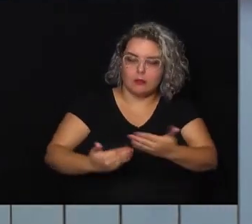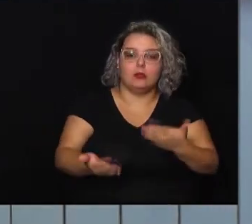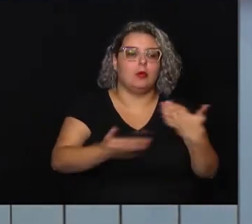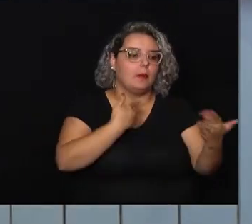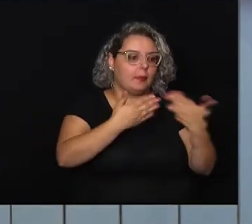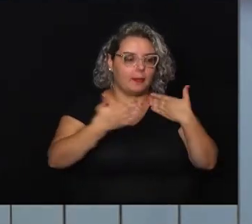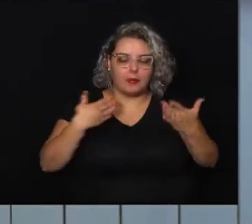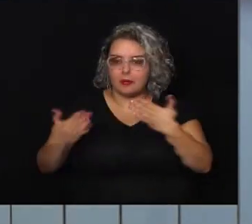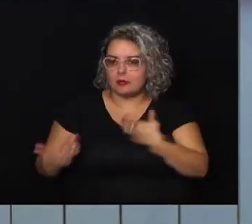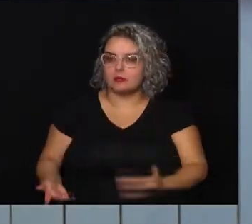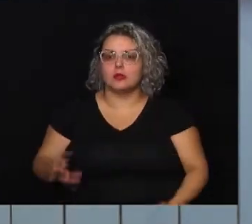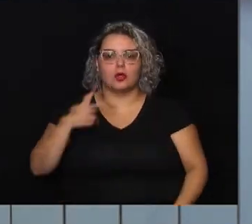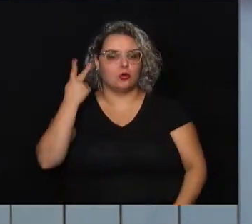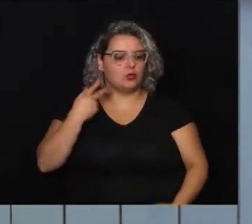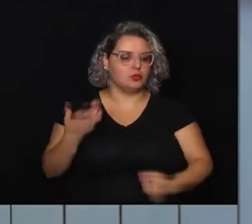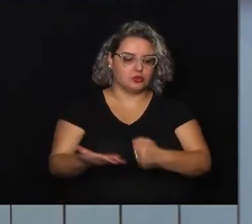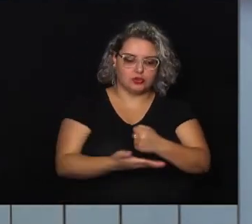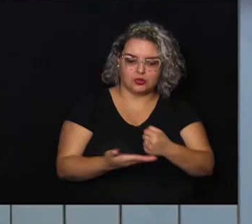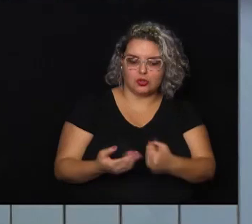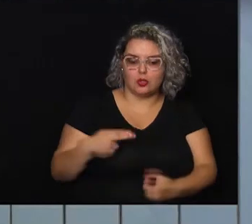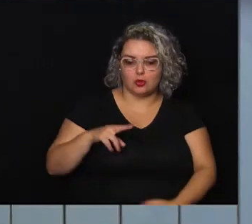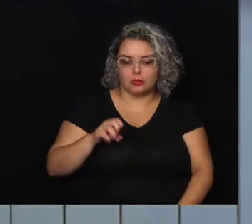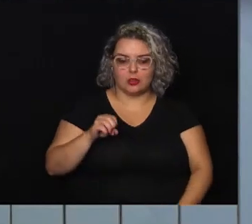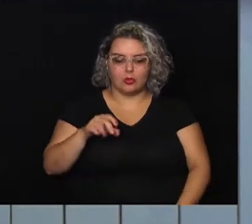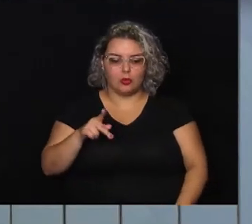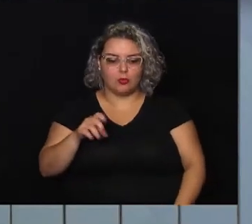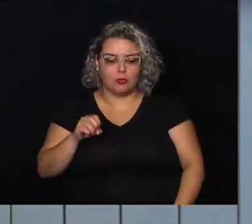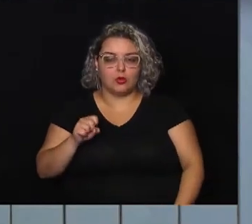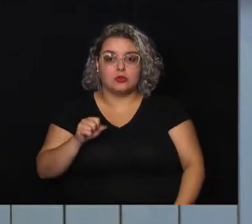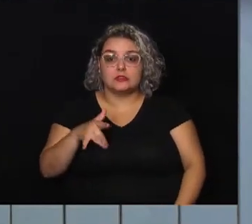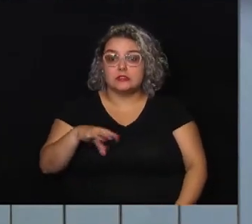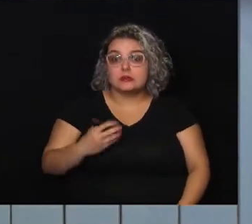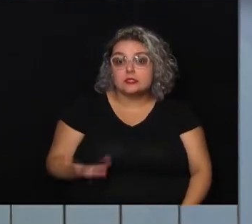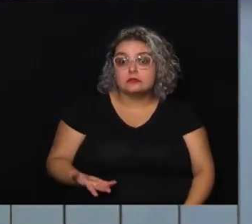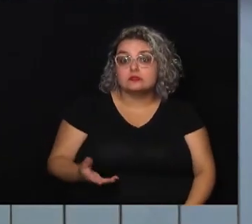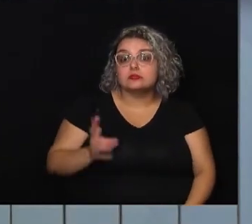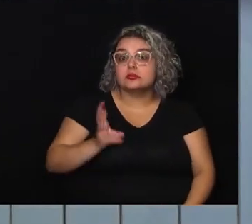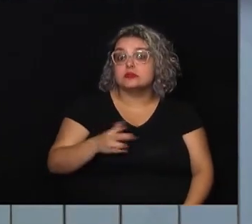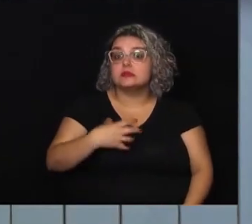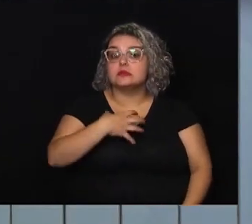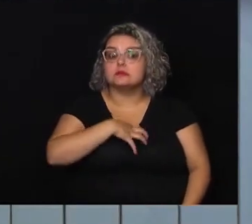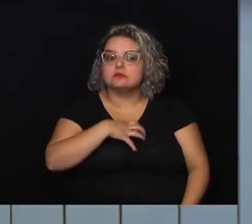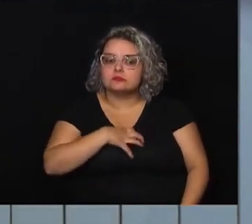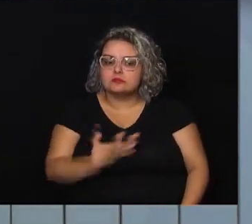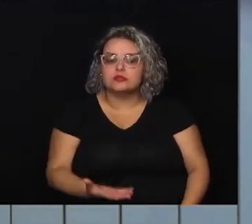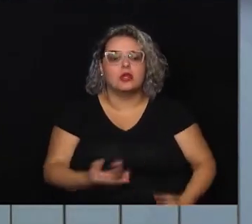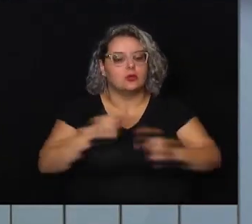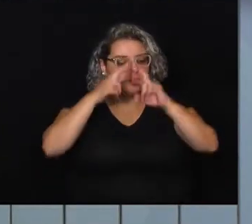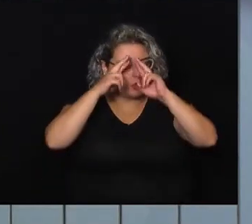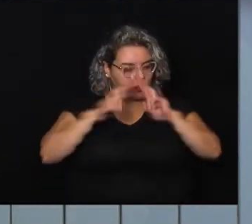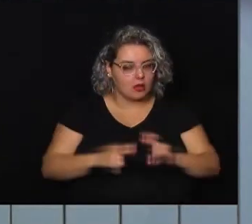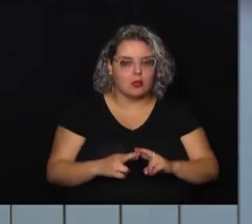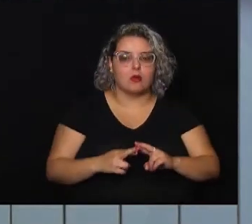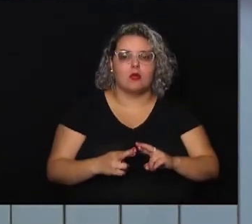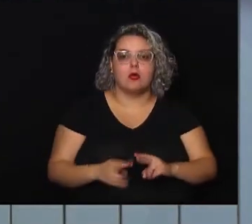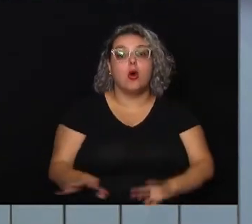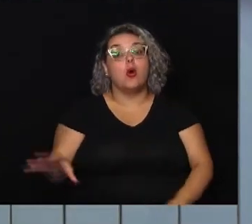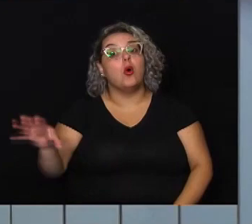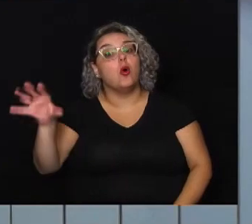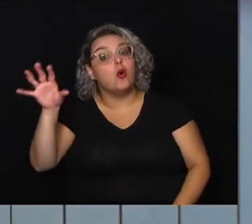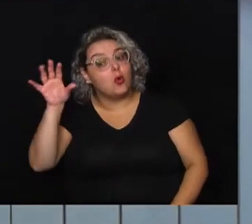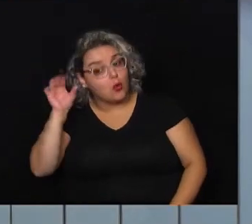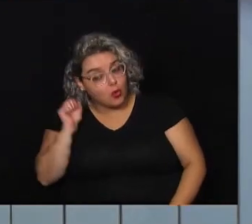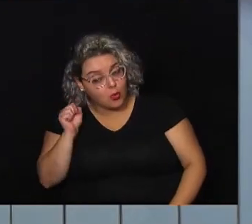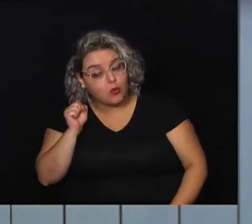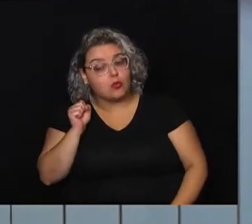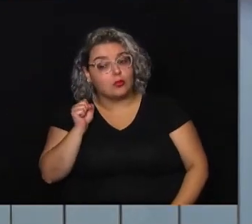diálogo, seja com vereadores da base ou da oposição, eu sempre fiz isso de uma forma muito respeitosa, procurando ouvir, às